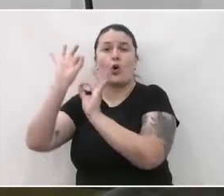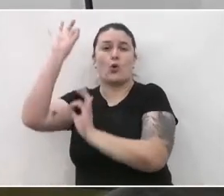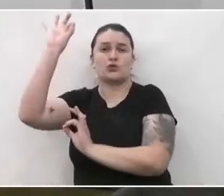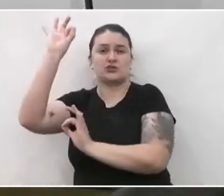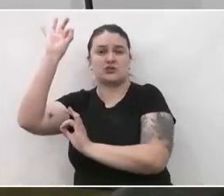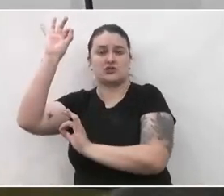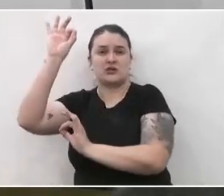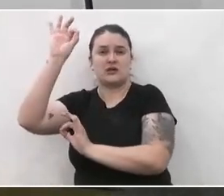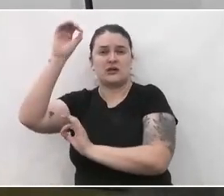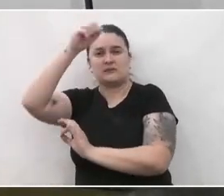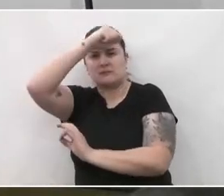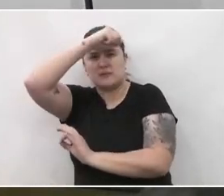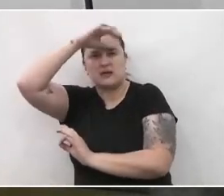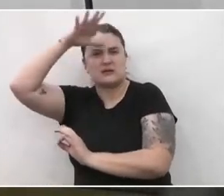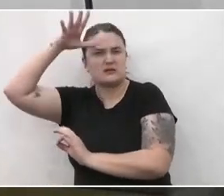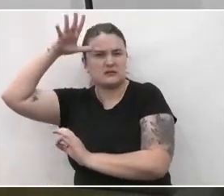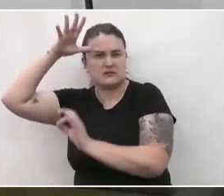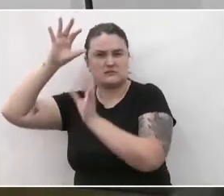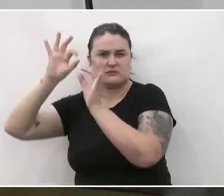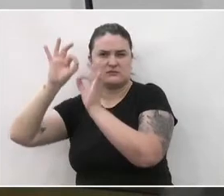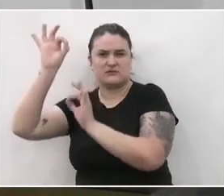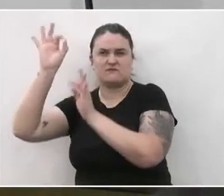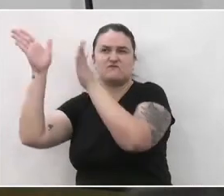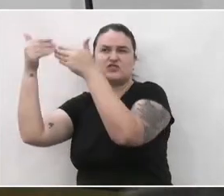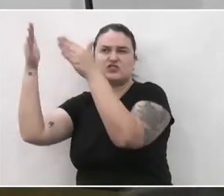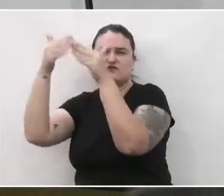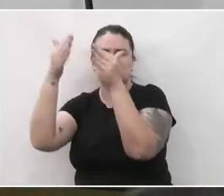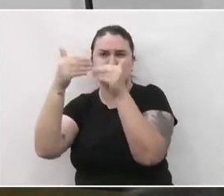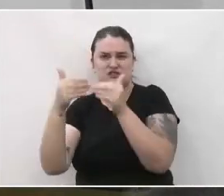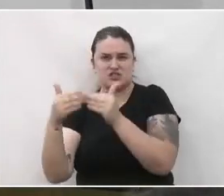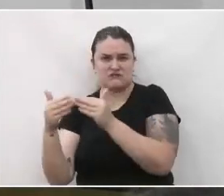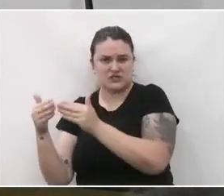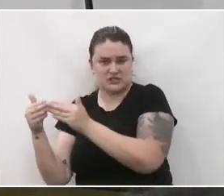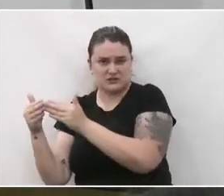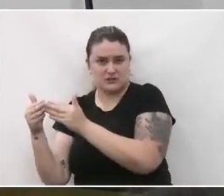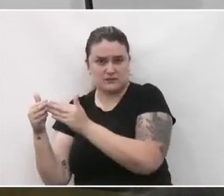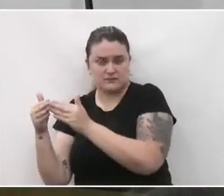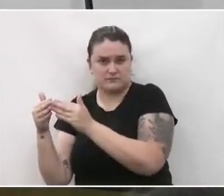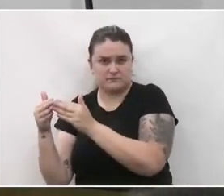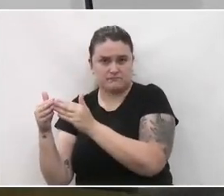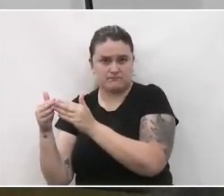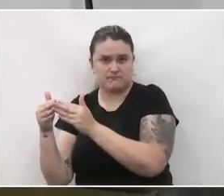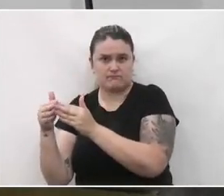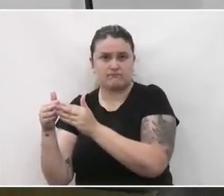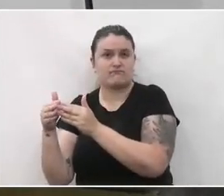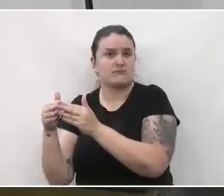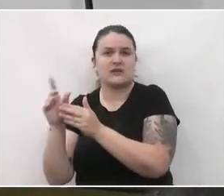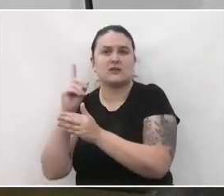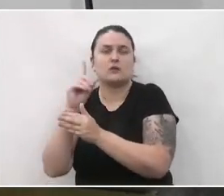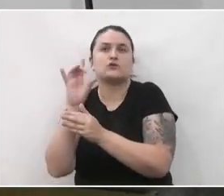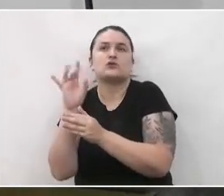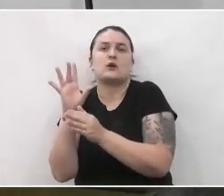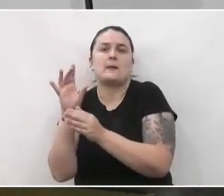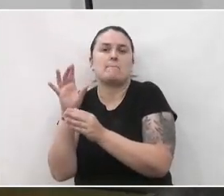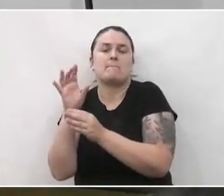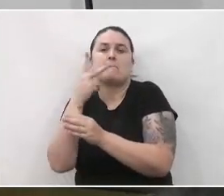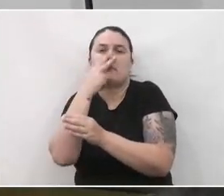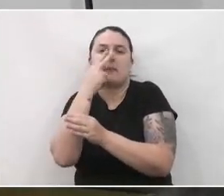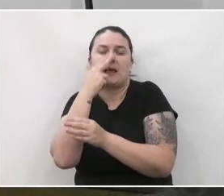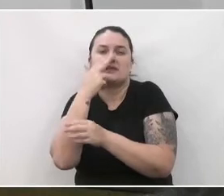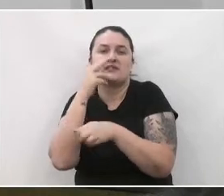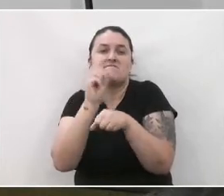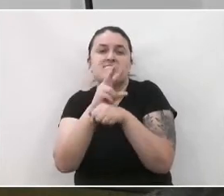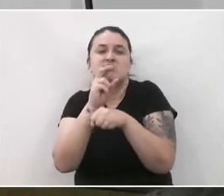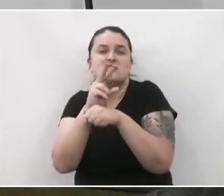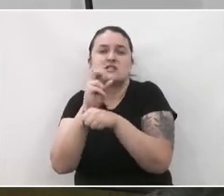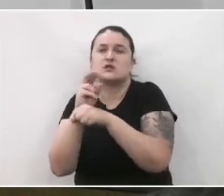essa nova variante e bloquearmos isso cientificamente, tem como não? Simplesmente nós pegamos esses